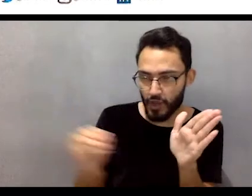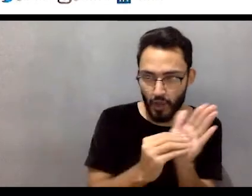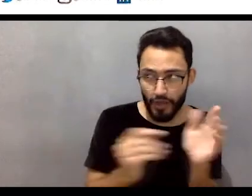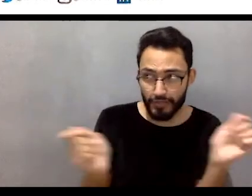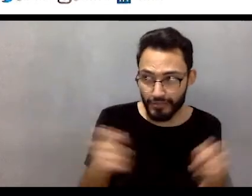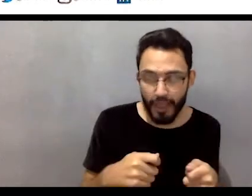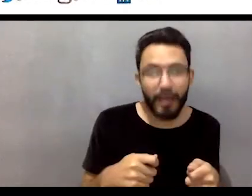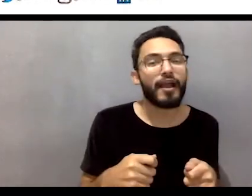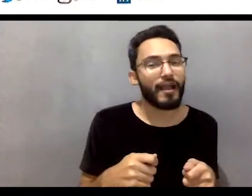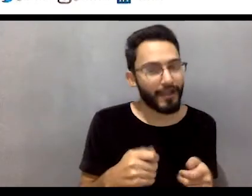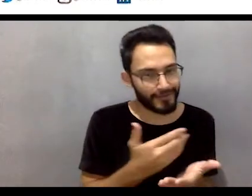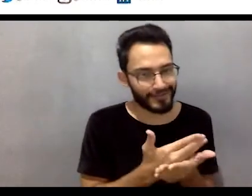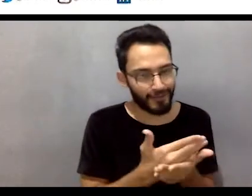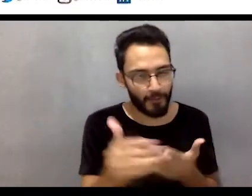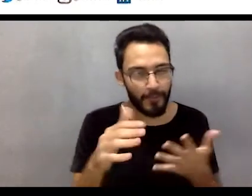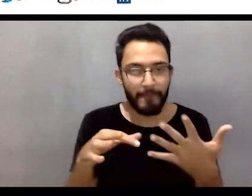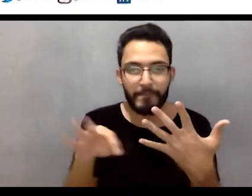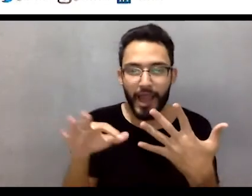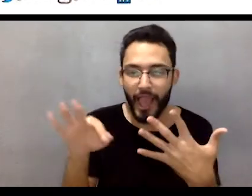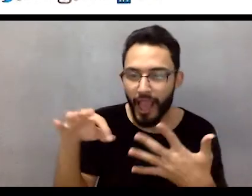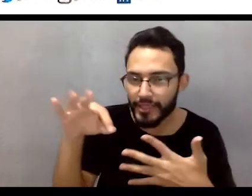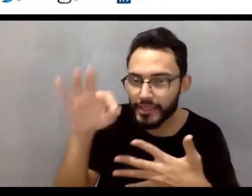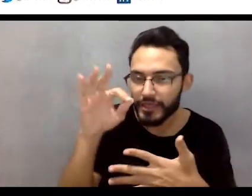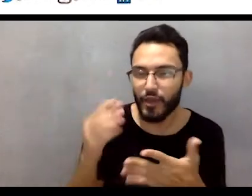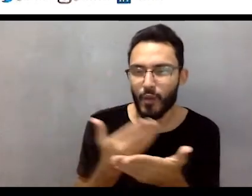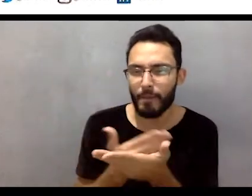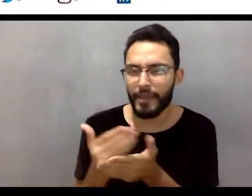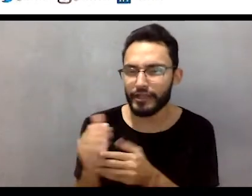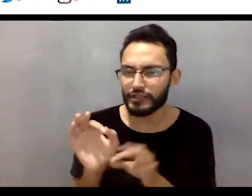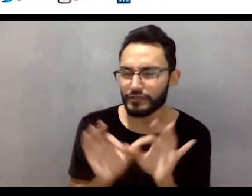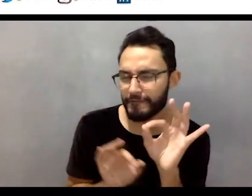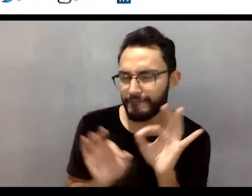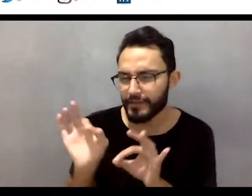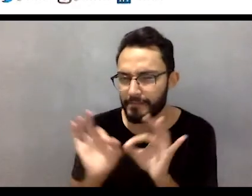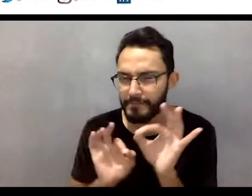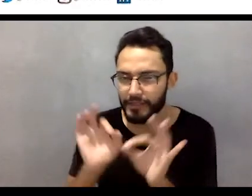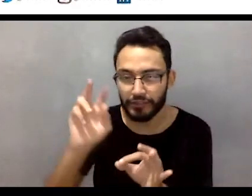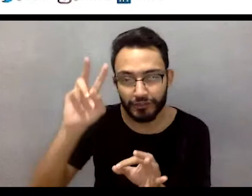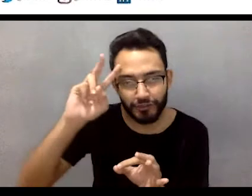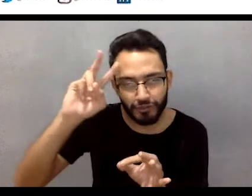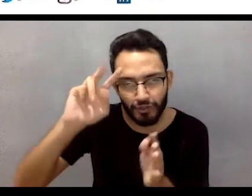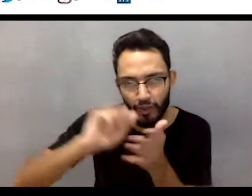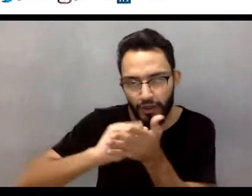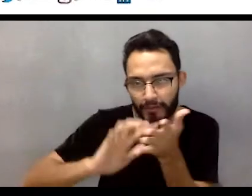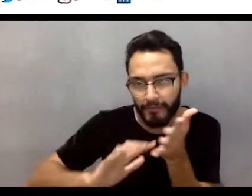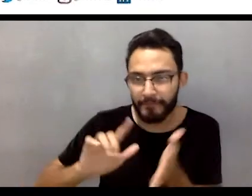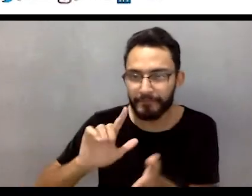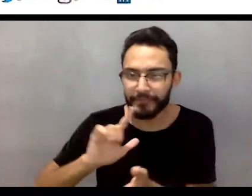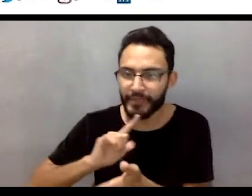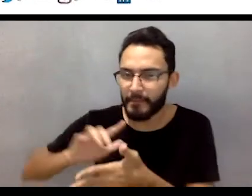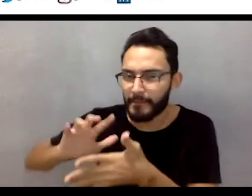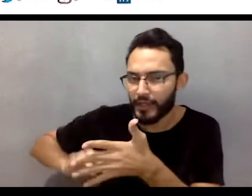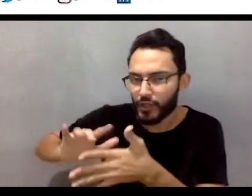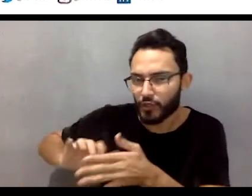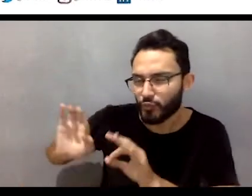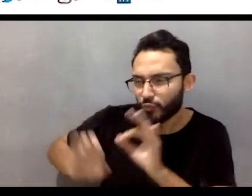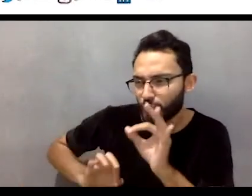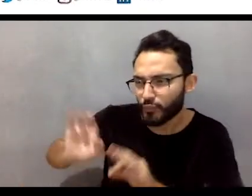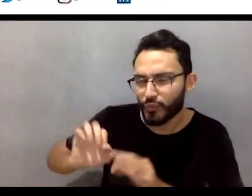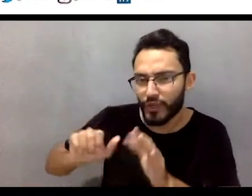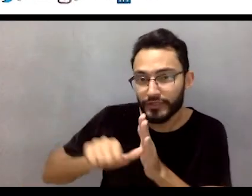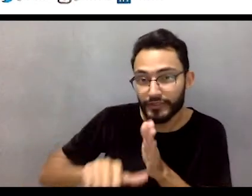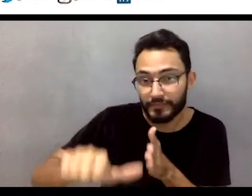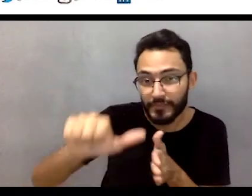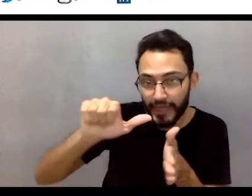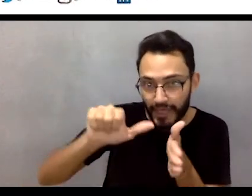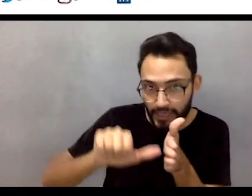planning, começa a fazer o refinamento daquelas histórias e tal. Tem o backlog da nossa sprint,